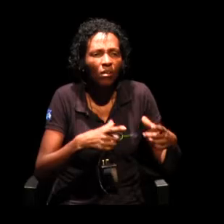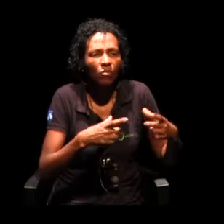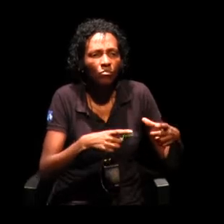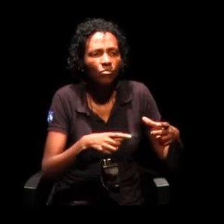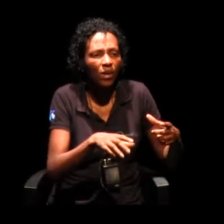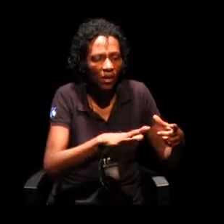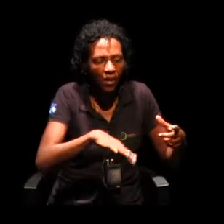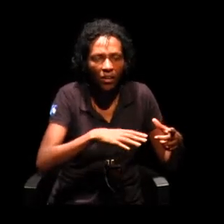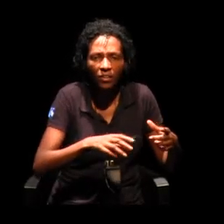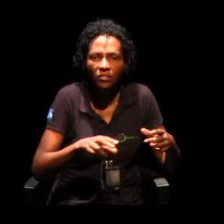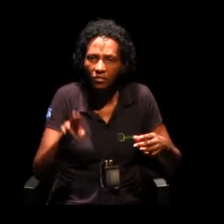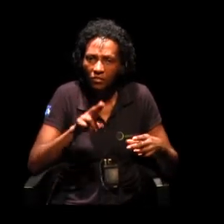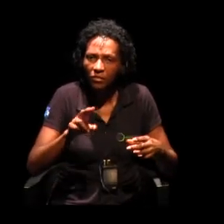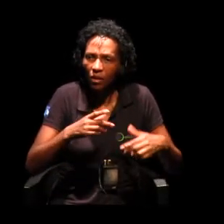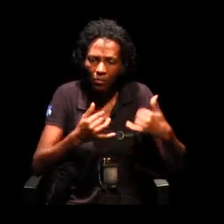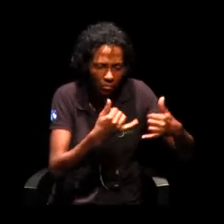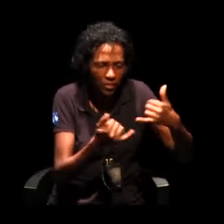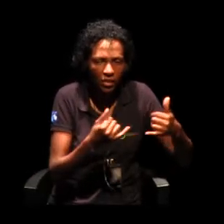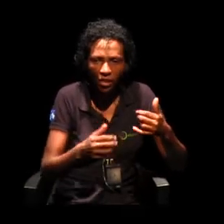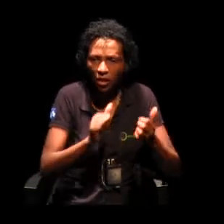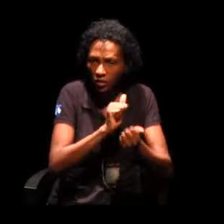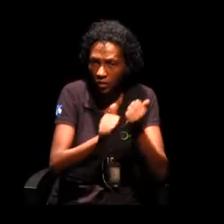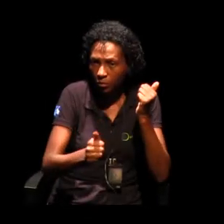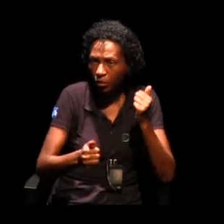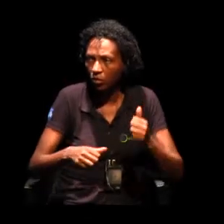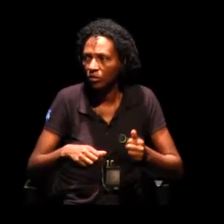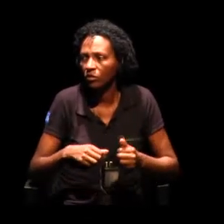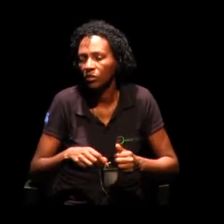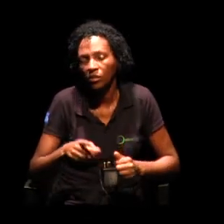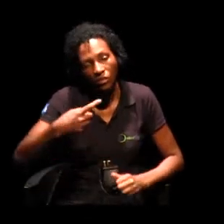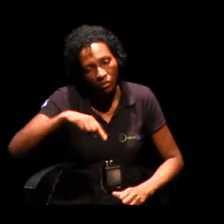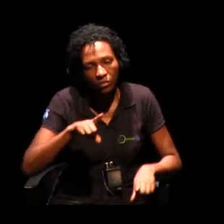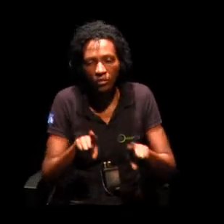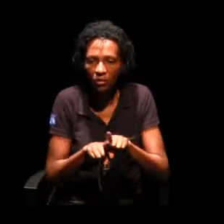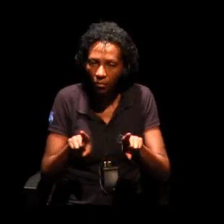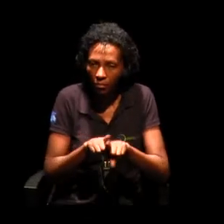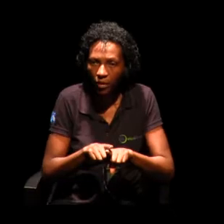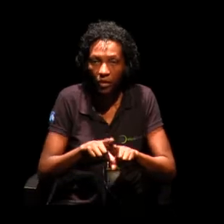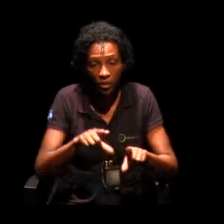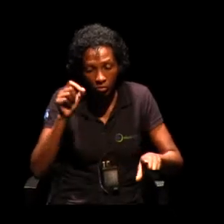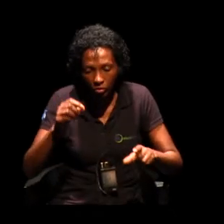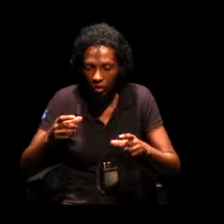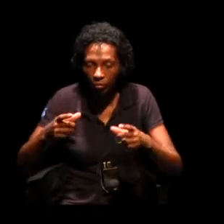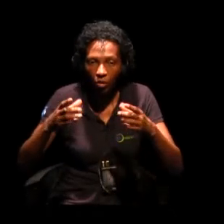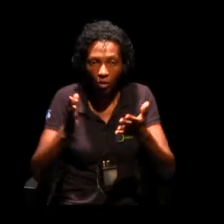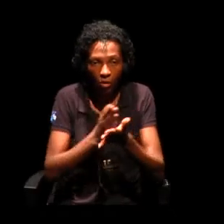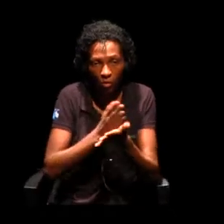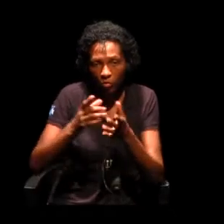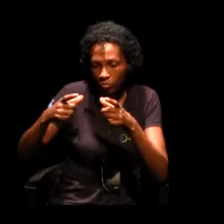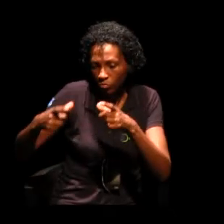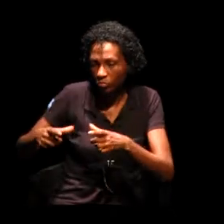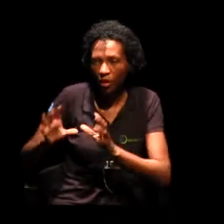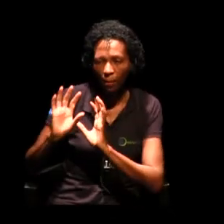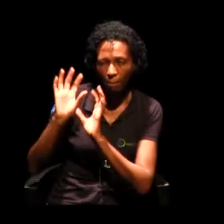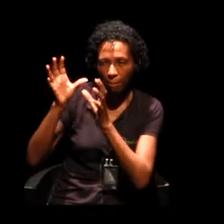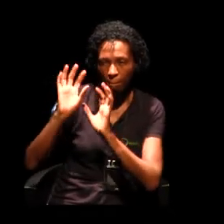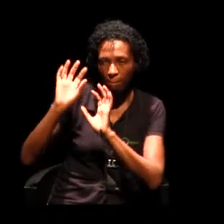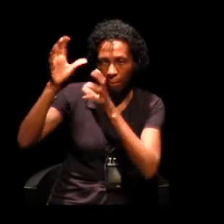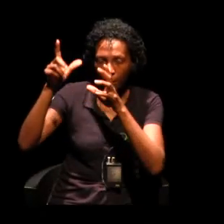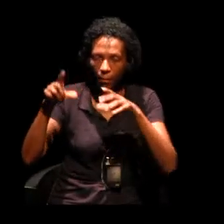futebol, algum tipo de campo que pudesse ser utilizado para esportes. Então, nós também mantivemos algumas